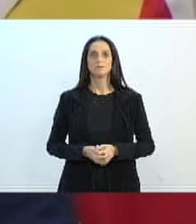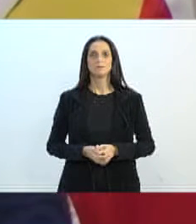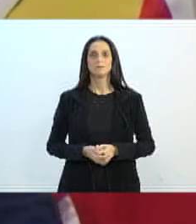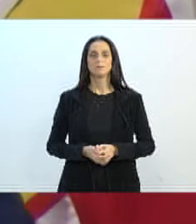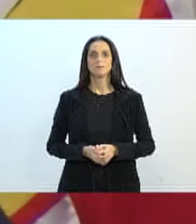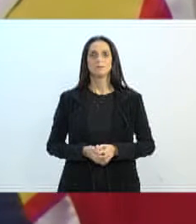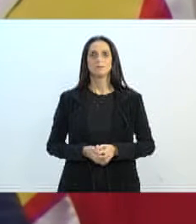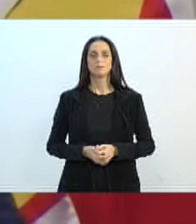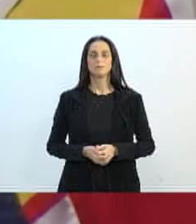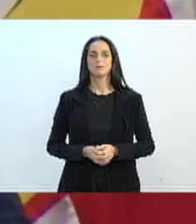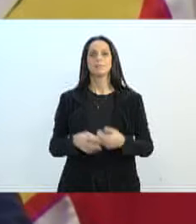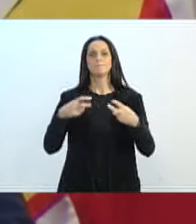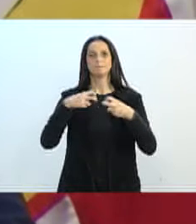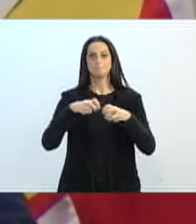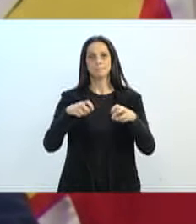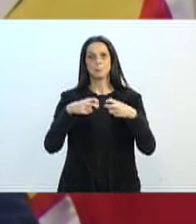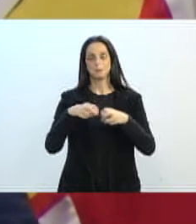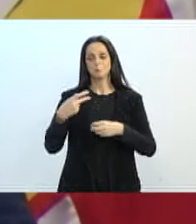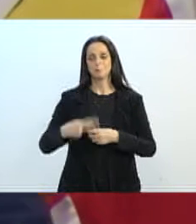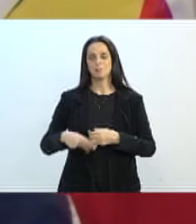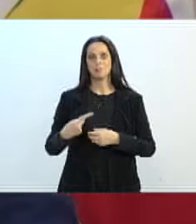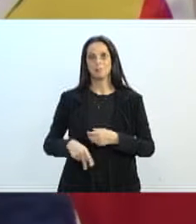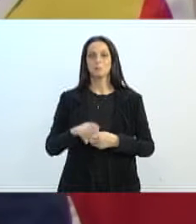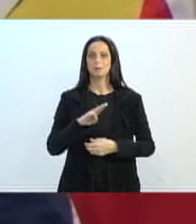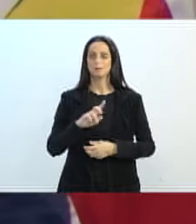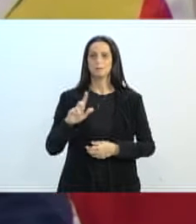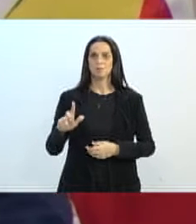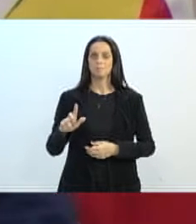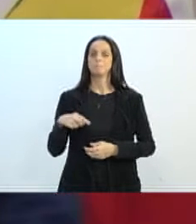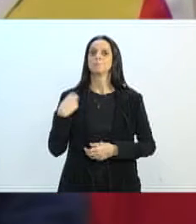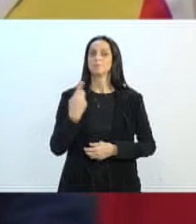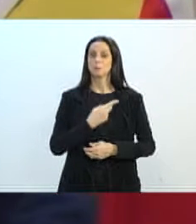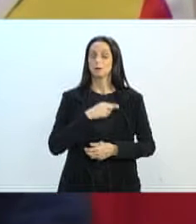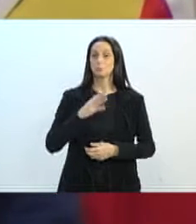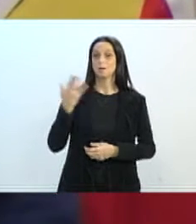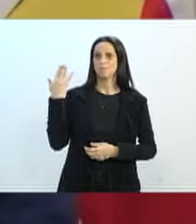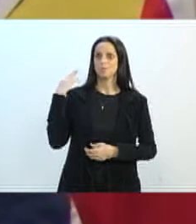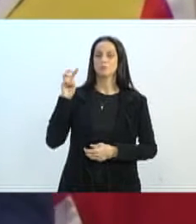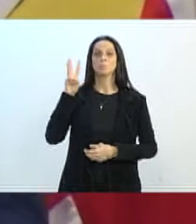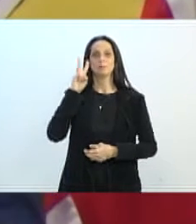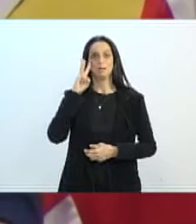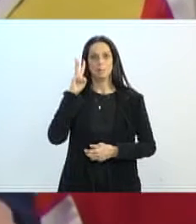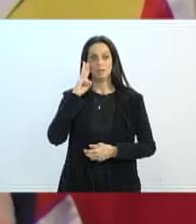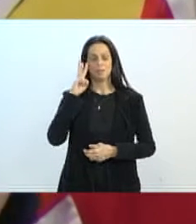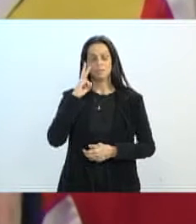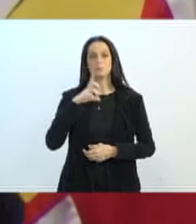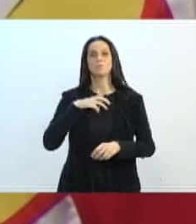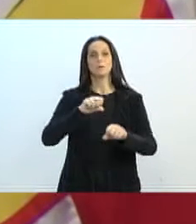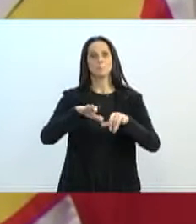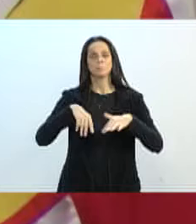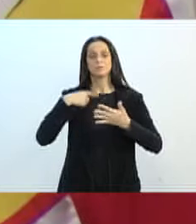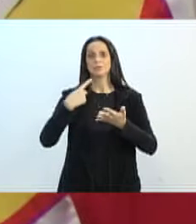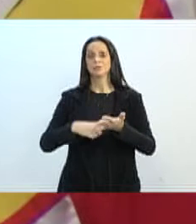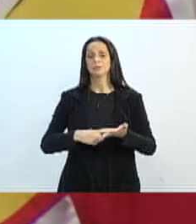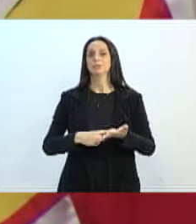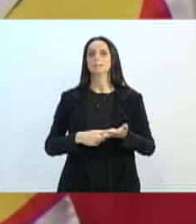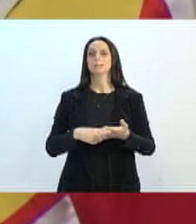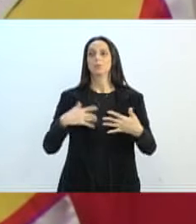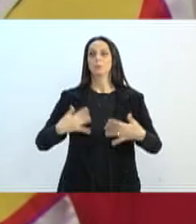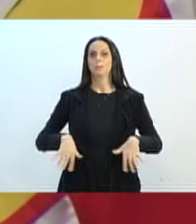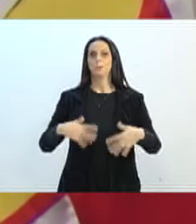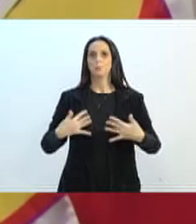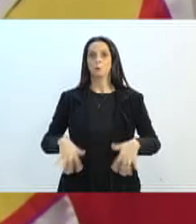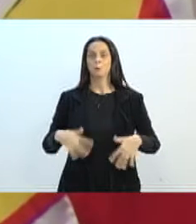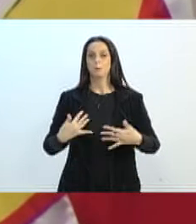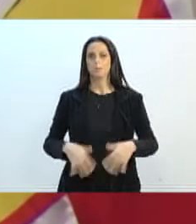do transporte coletivo aqui na nossa cidade. Nós tivemos na última terça-feira uma sessão bastante agitada, onde